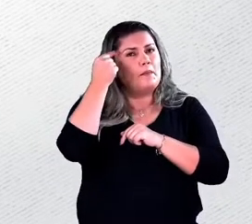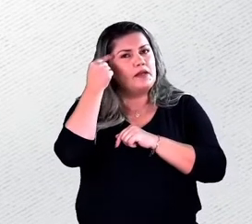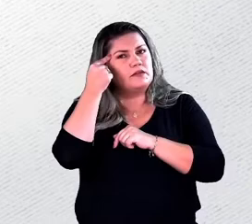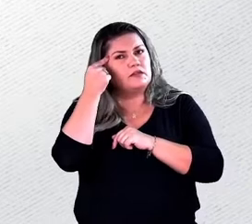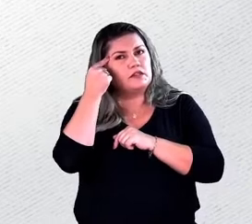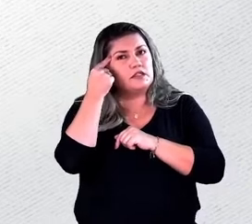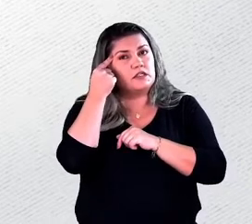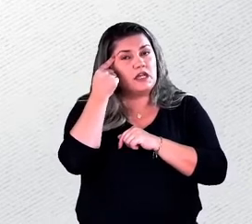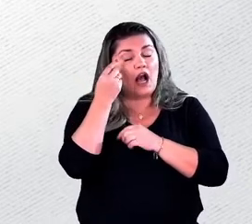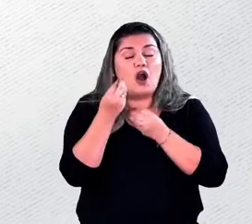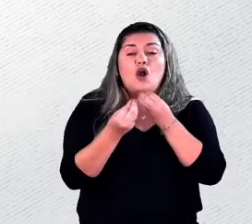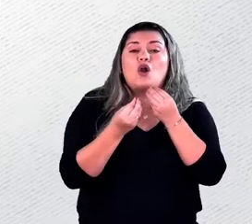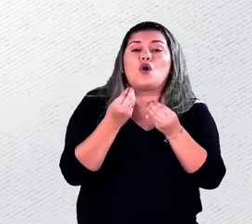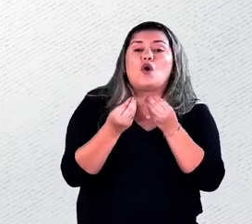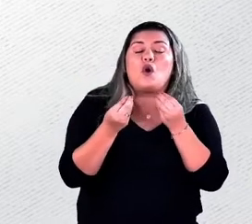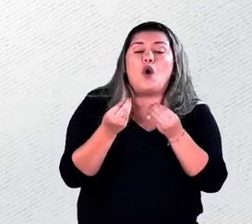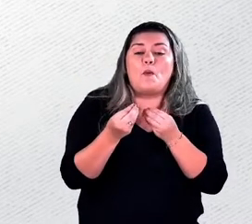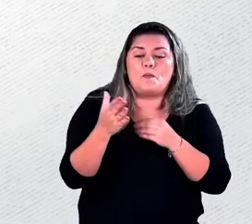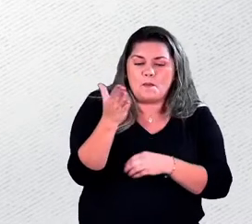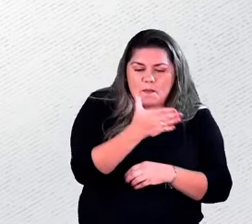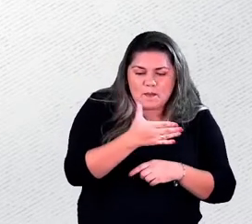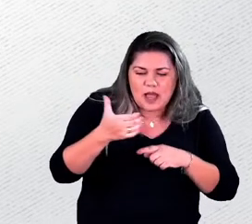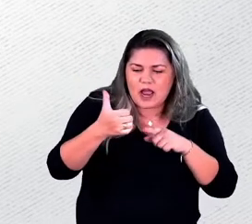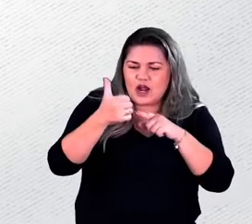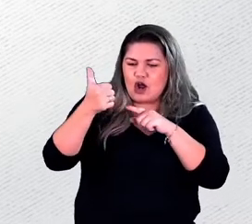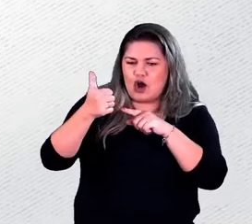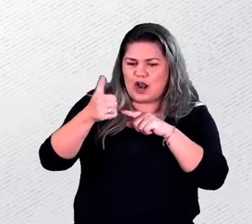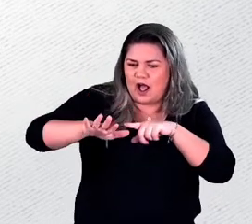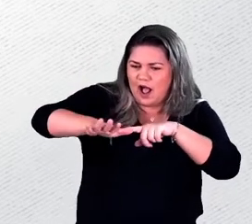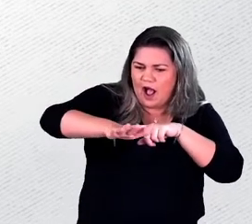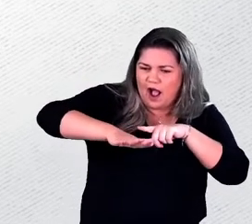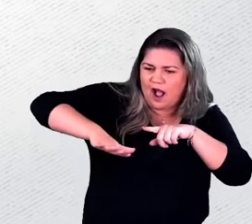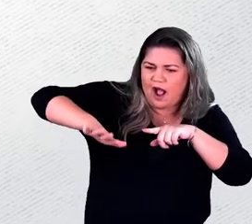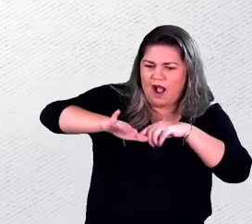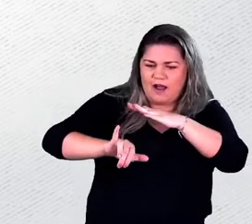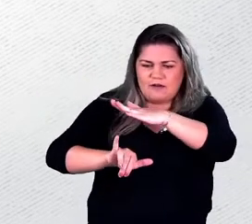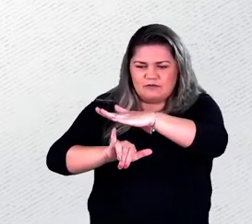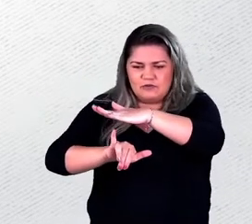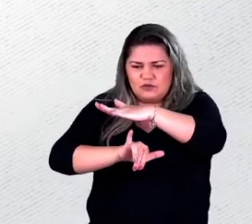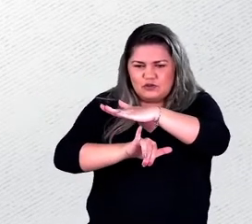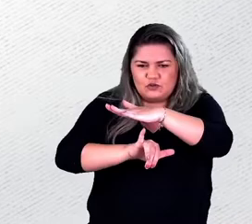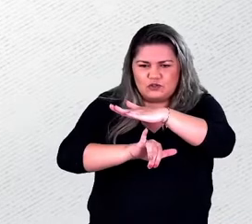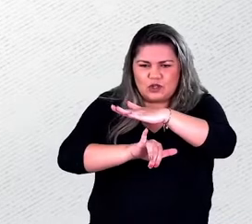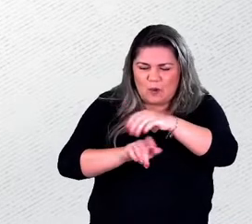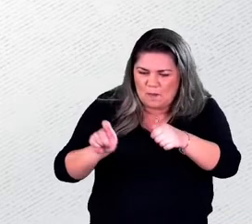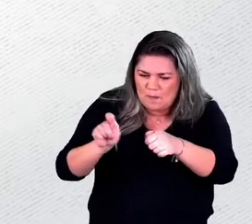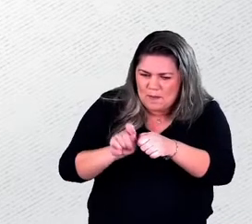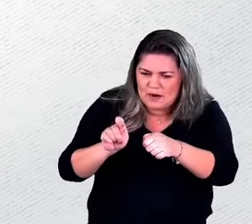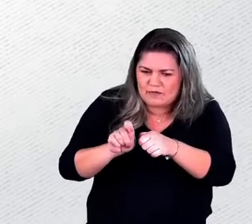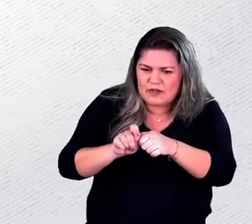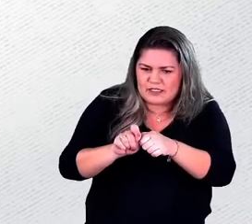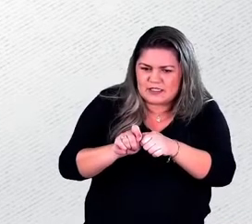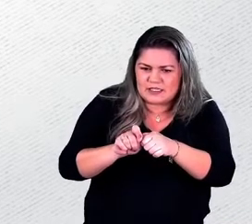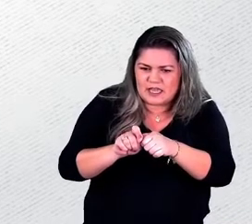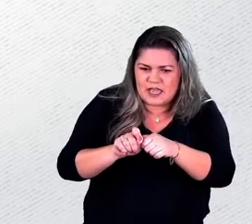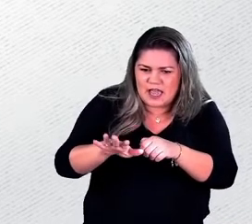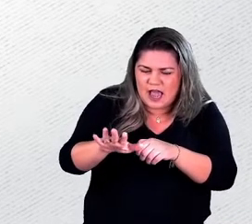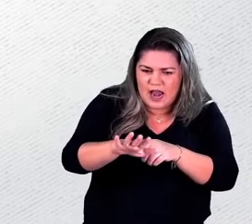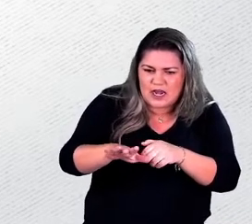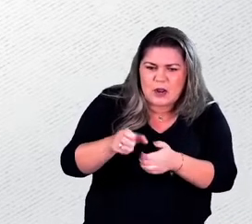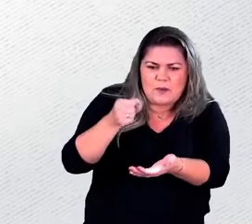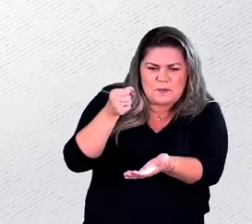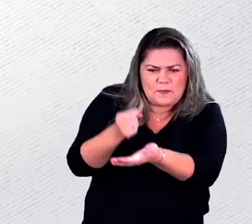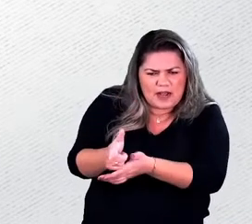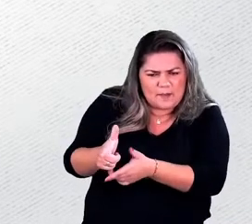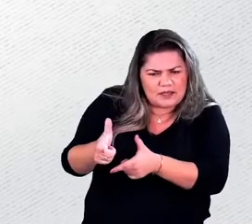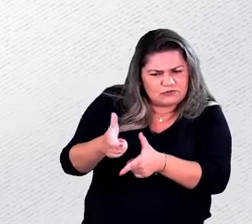ali em soluções de aprimoramento do ambiente institucional de aplicação do sistema de insolvência e aquele grupo de trabalho